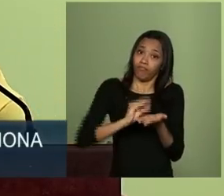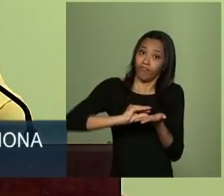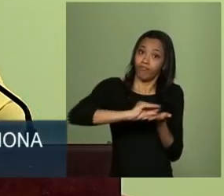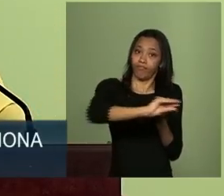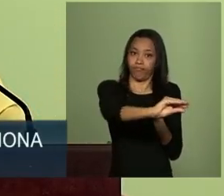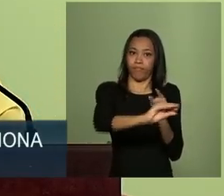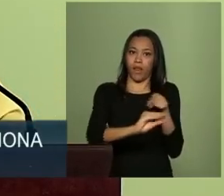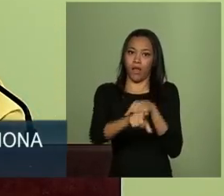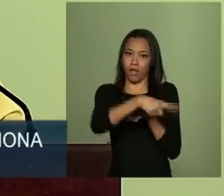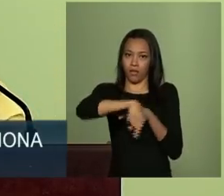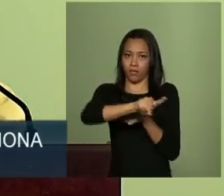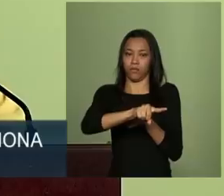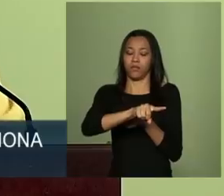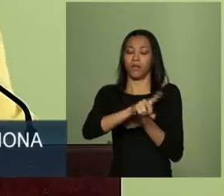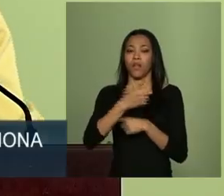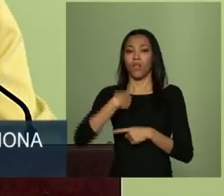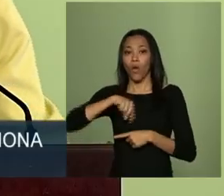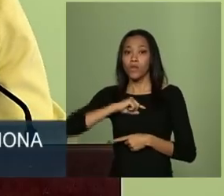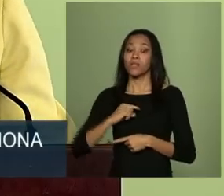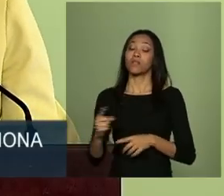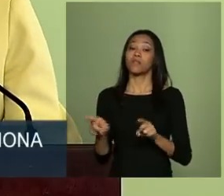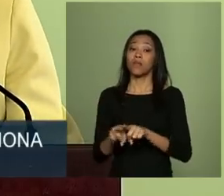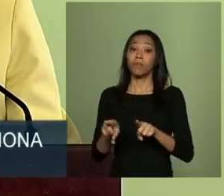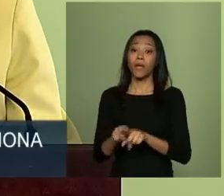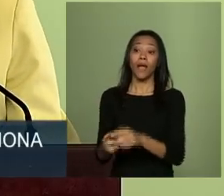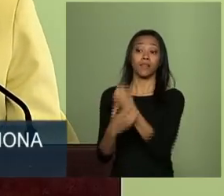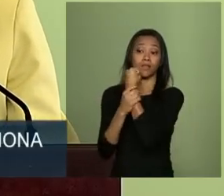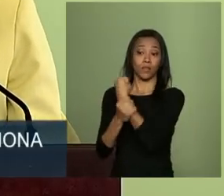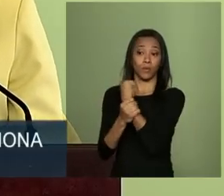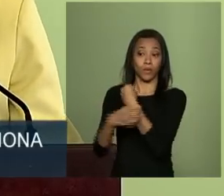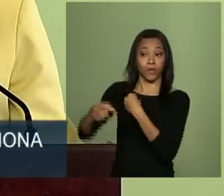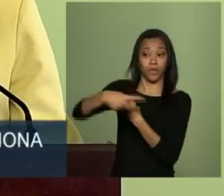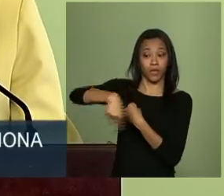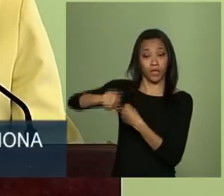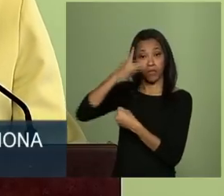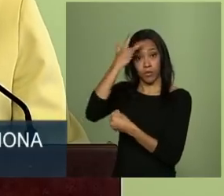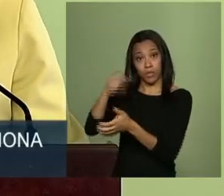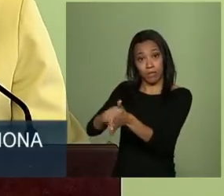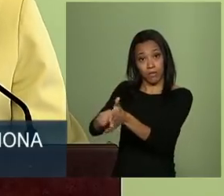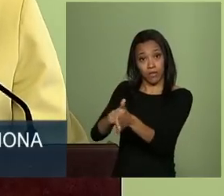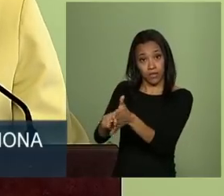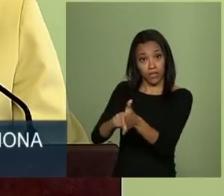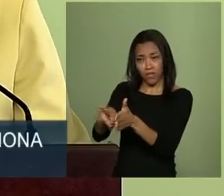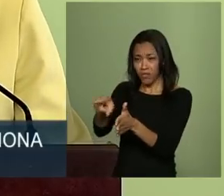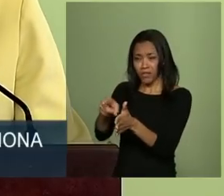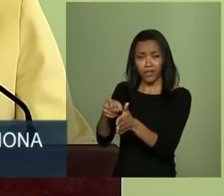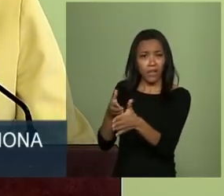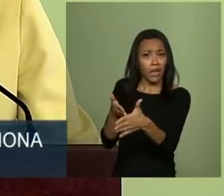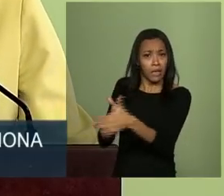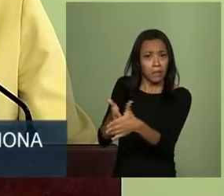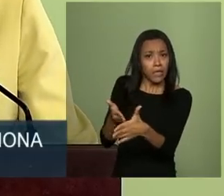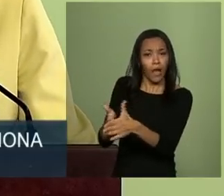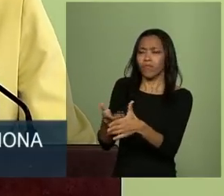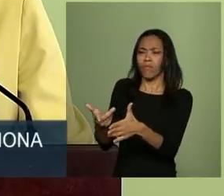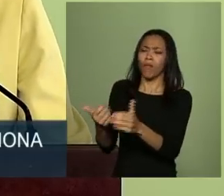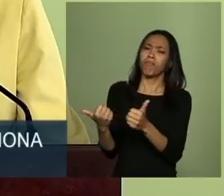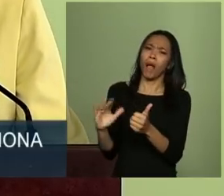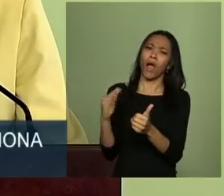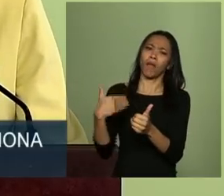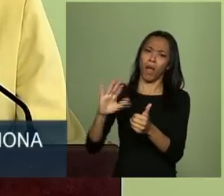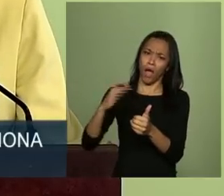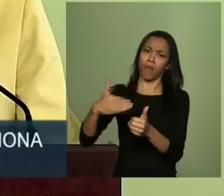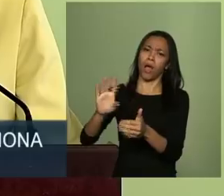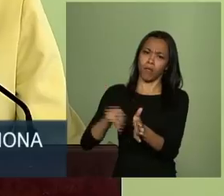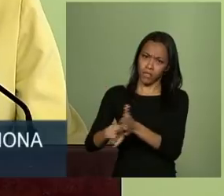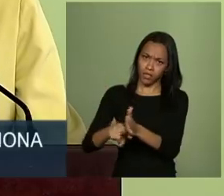Estamos garantindo que os pesquisadores não tenham limites para pesquisar. Estamos garantindo que